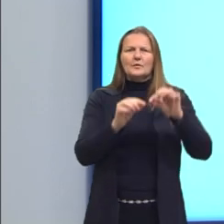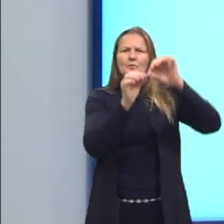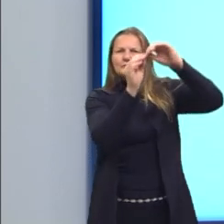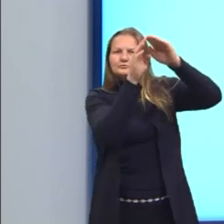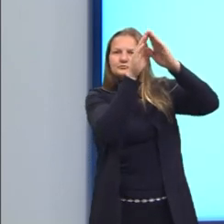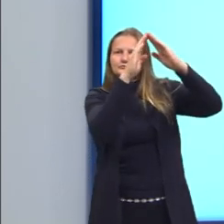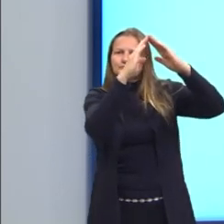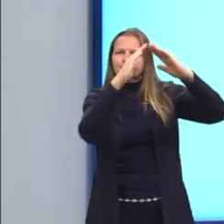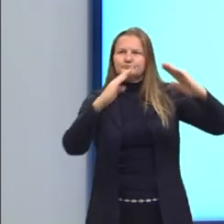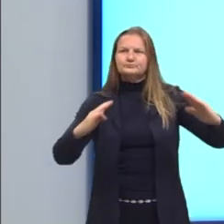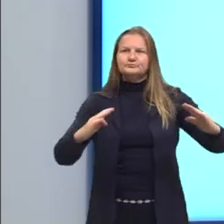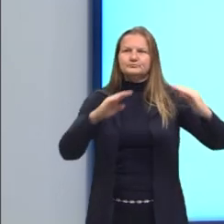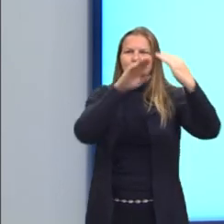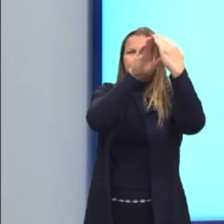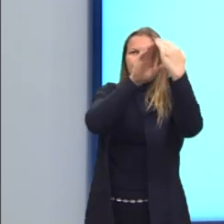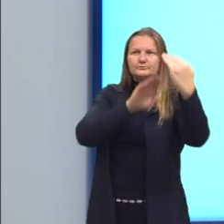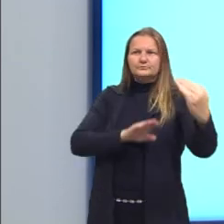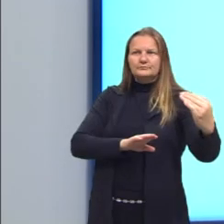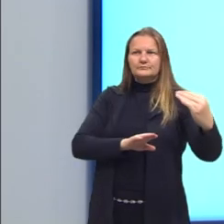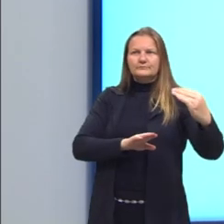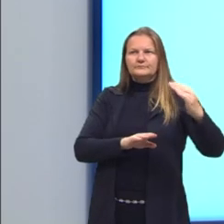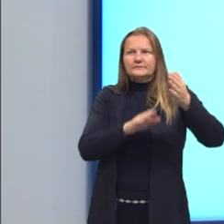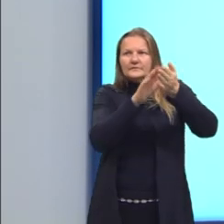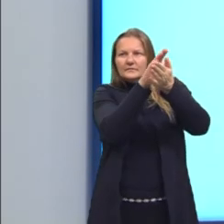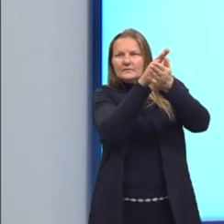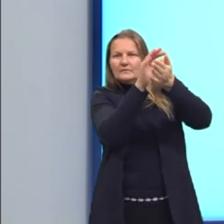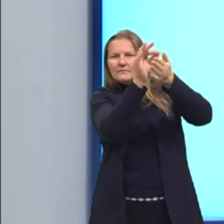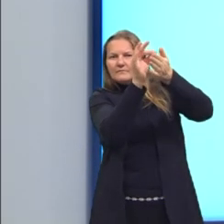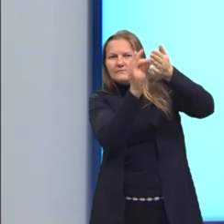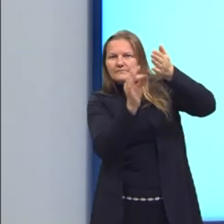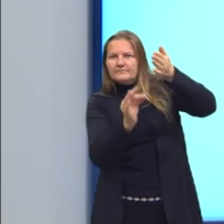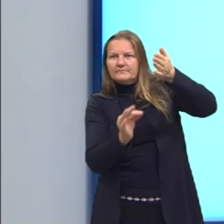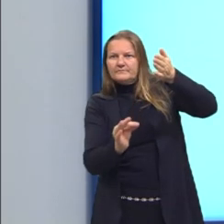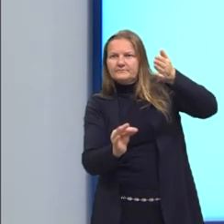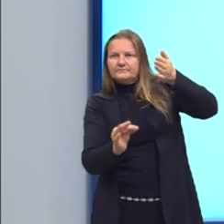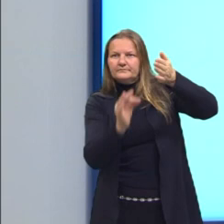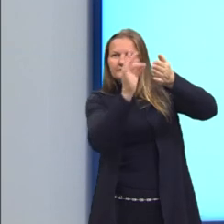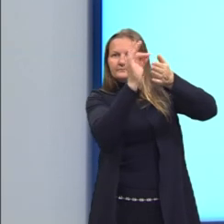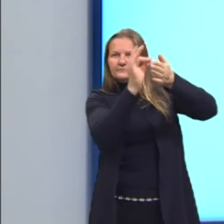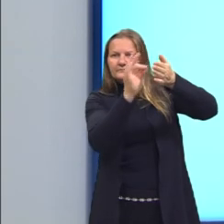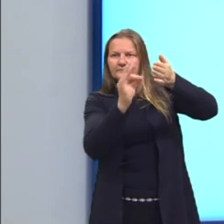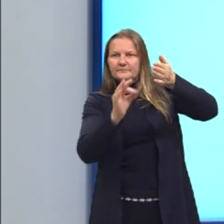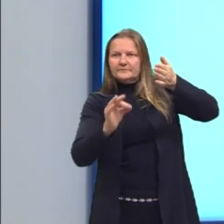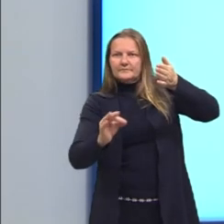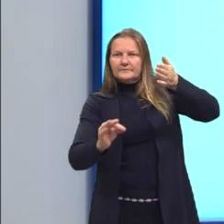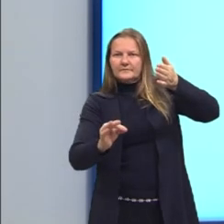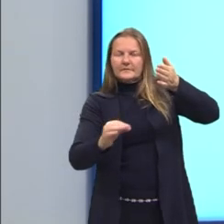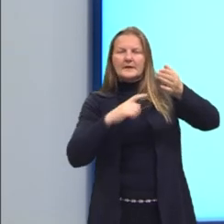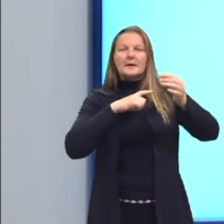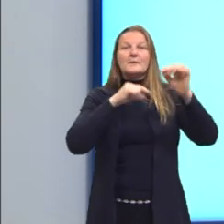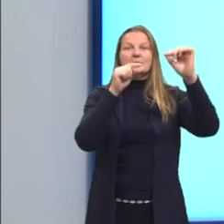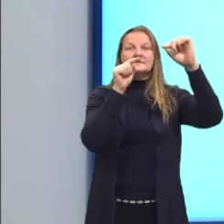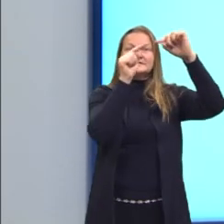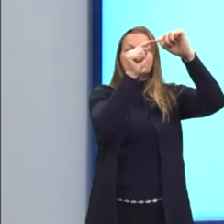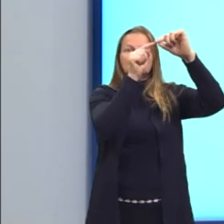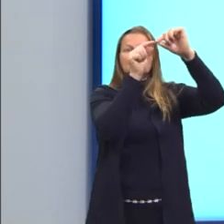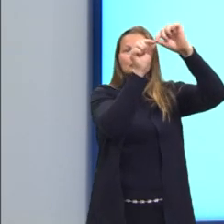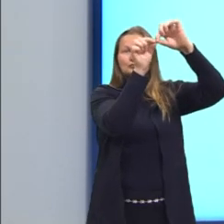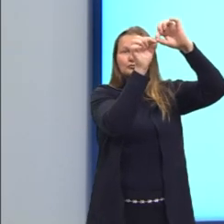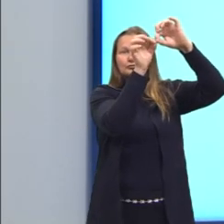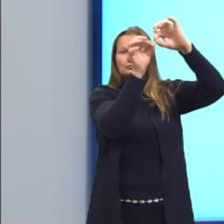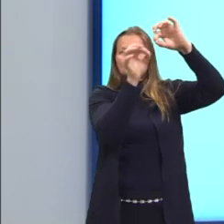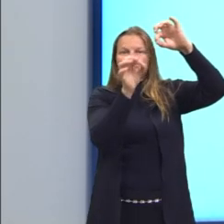nossa pirâmide e seria esse segmento que tá aqui né na face lateral ele é um segmento que parte do